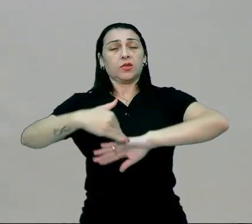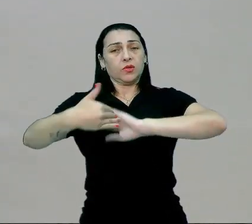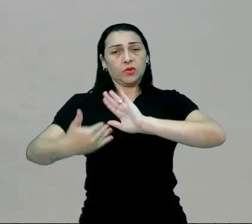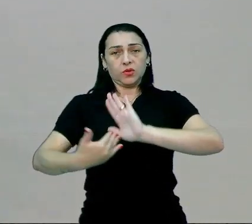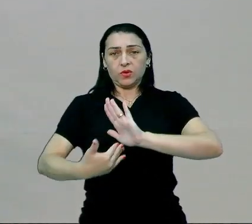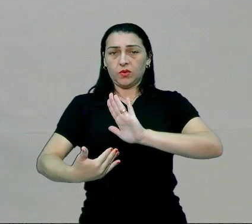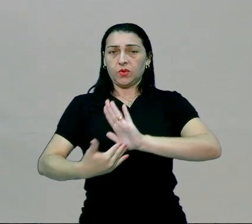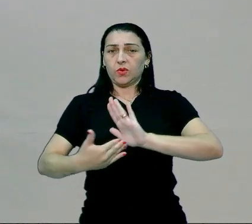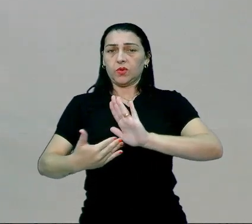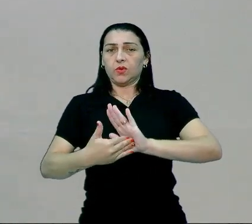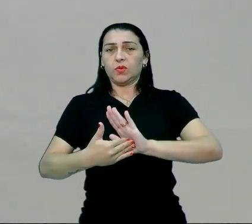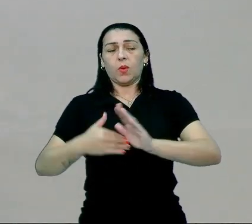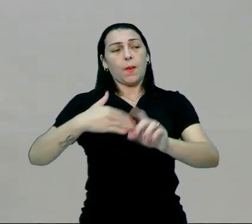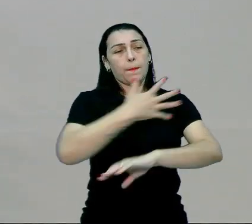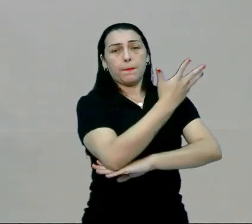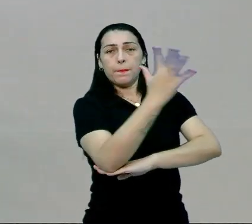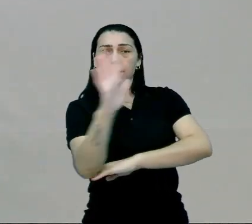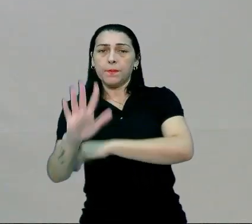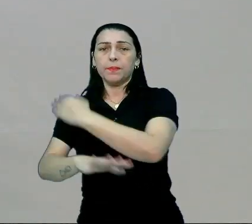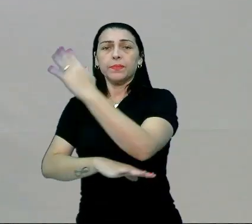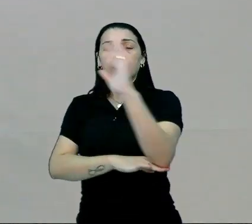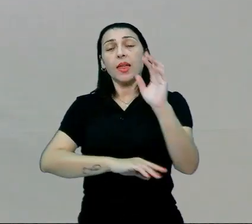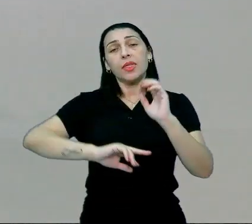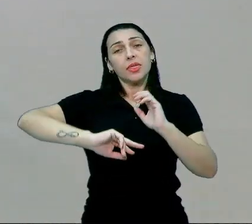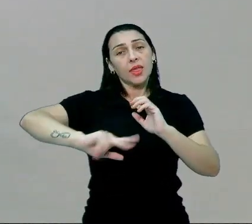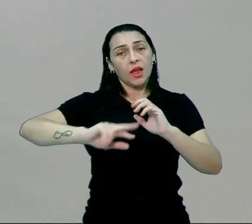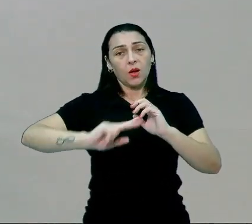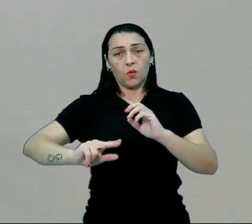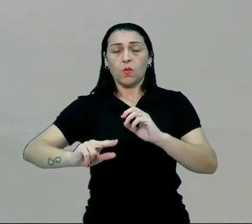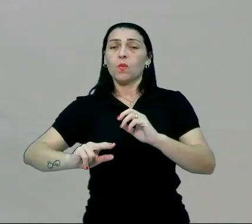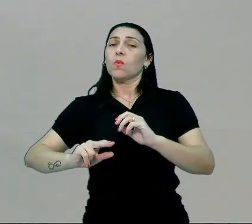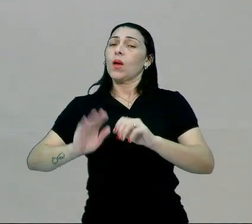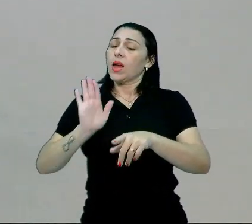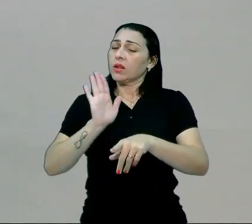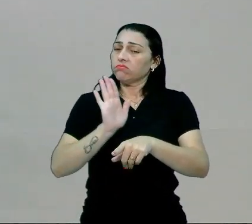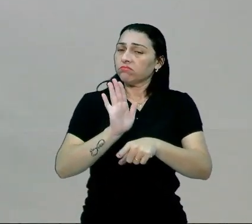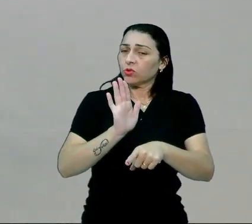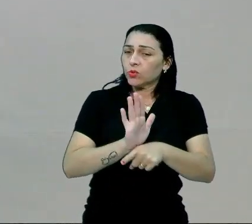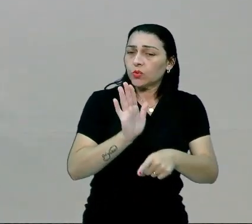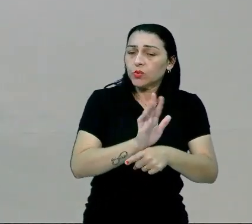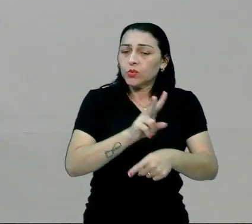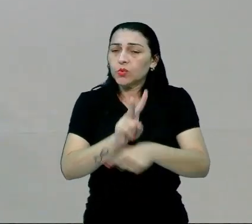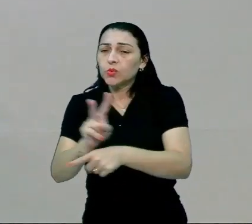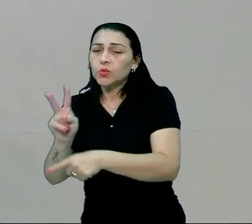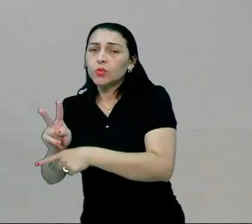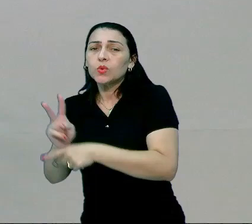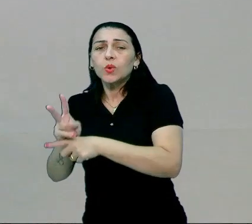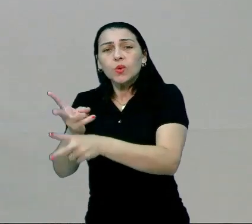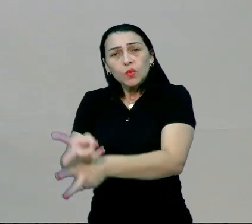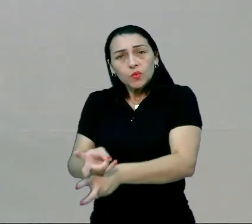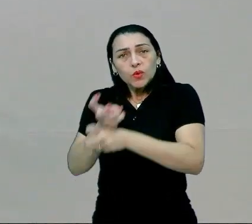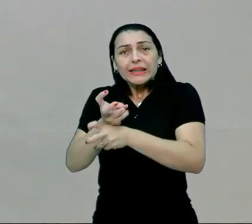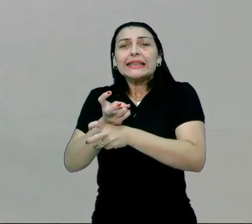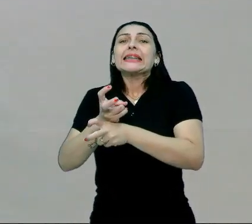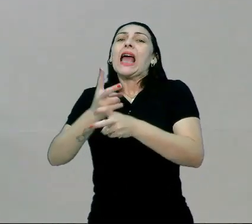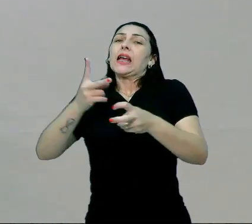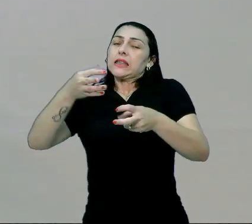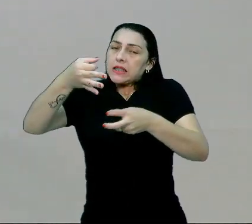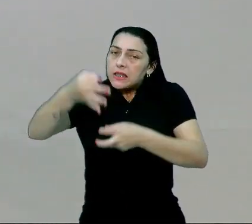nós, quando o meio ambiente ele não é administrado, quando ele não é explorado de